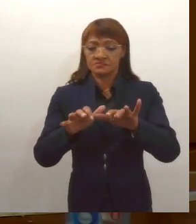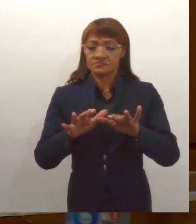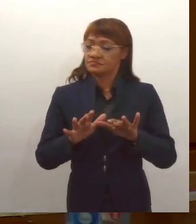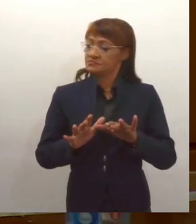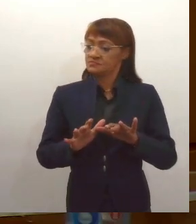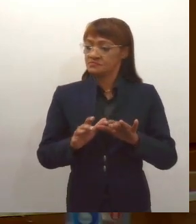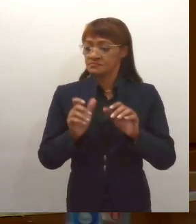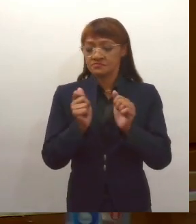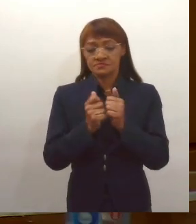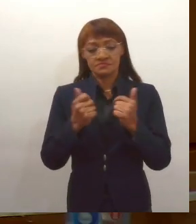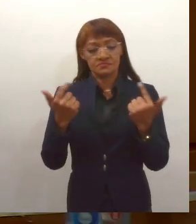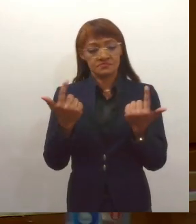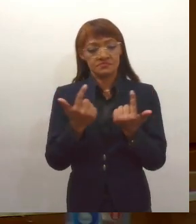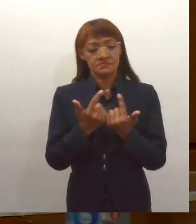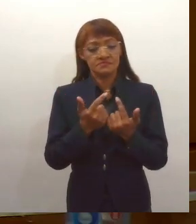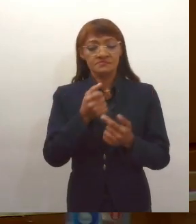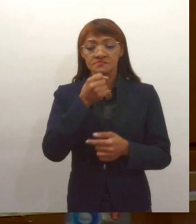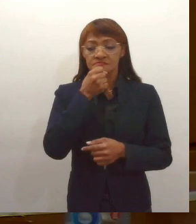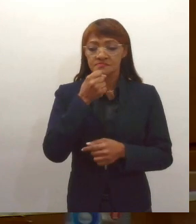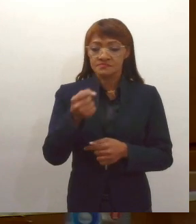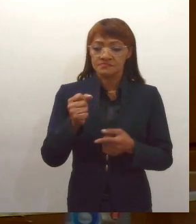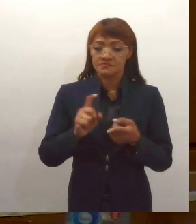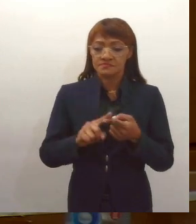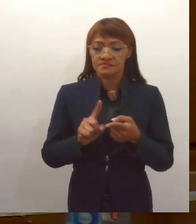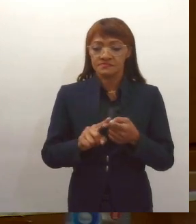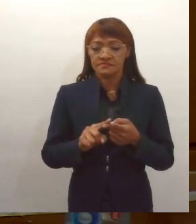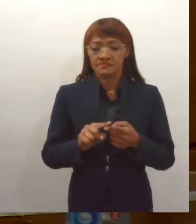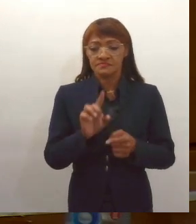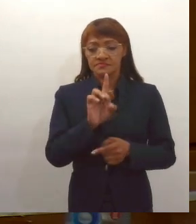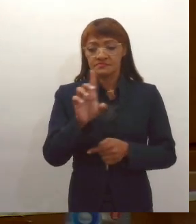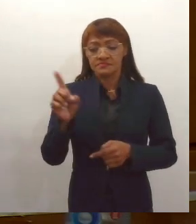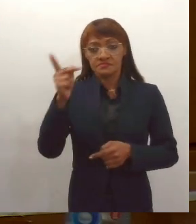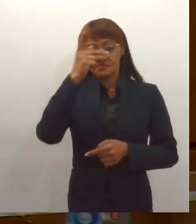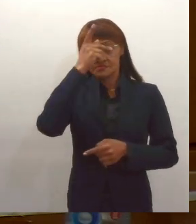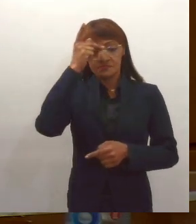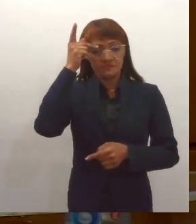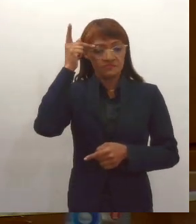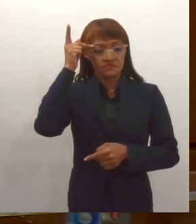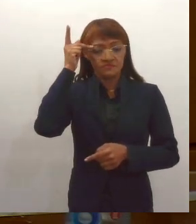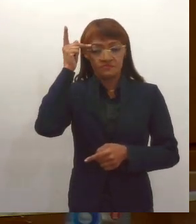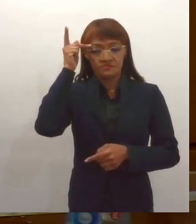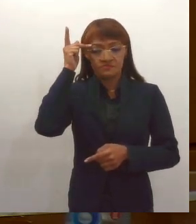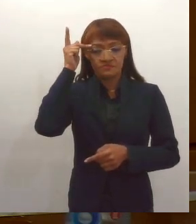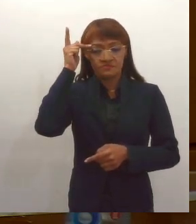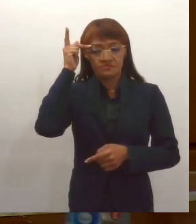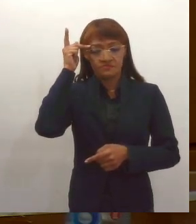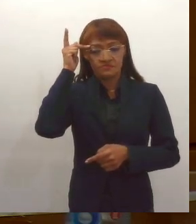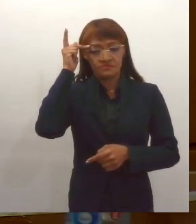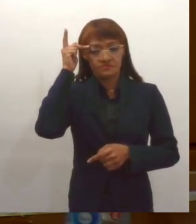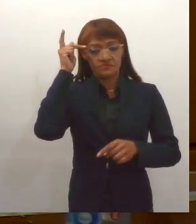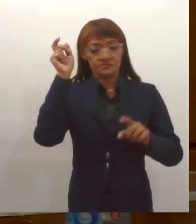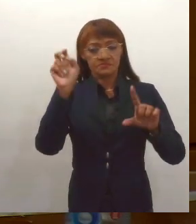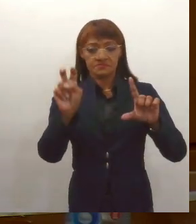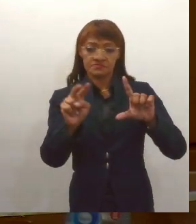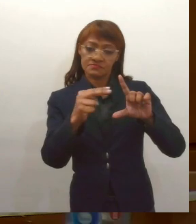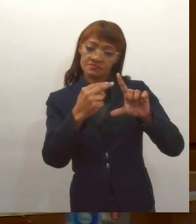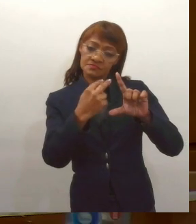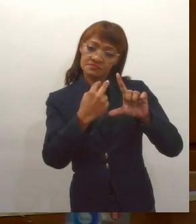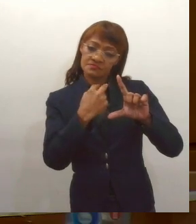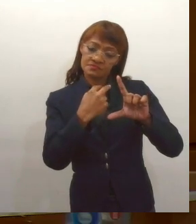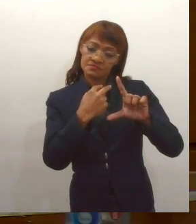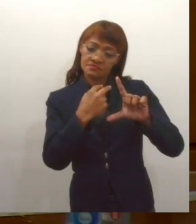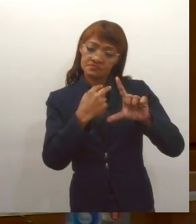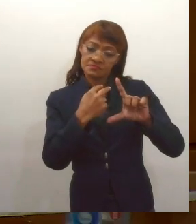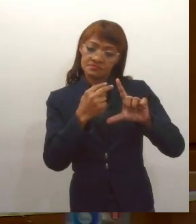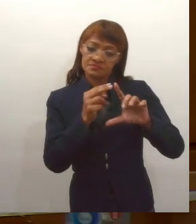aos que nos acompanham também pela TV ales venho ao